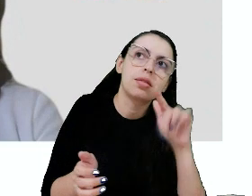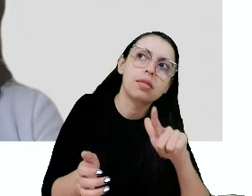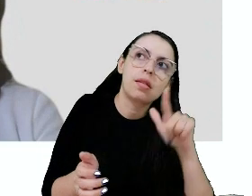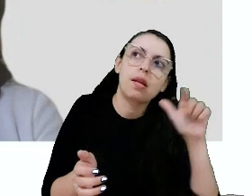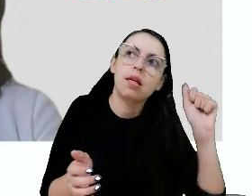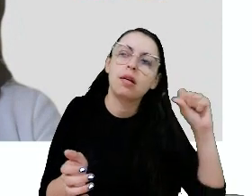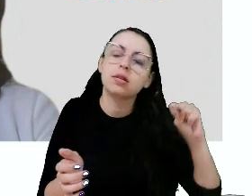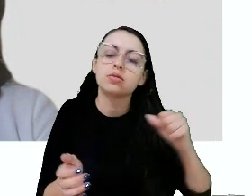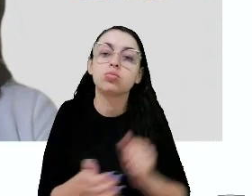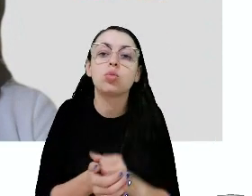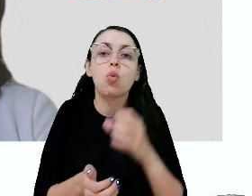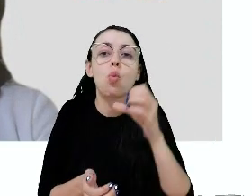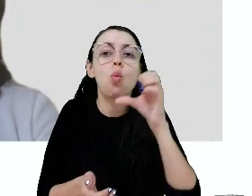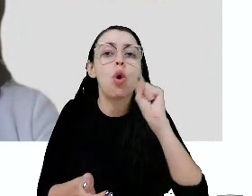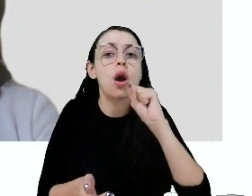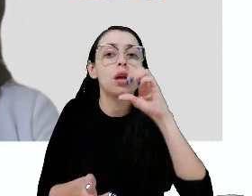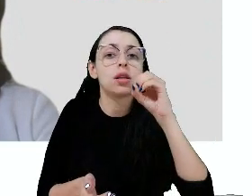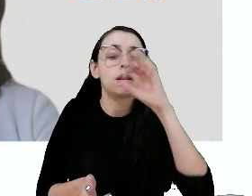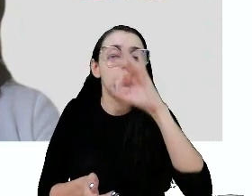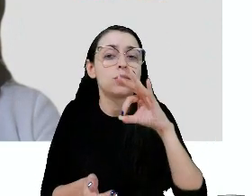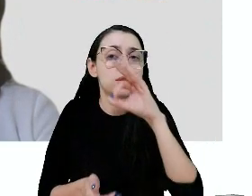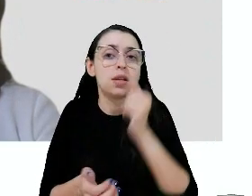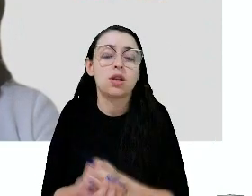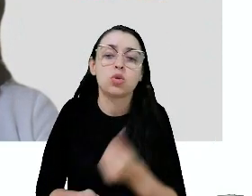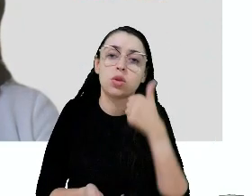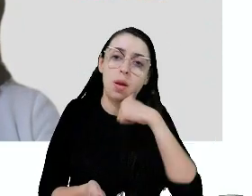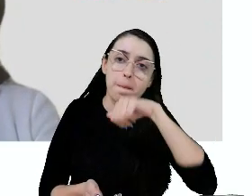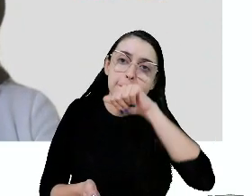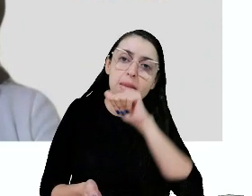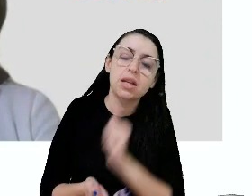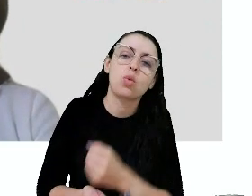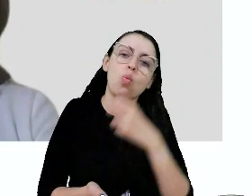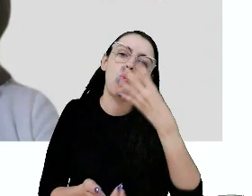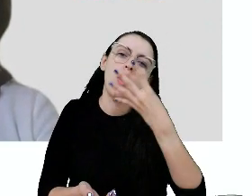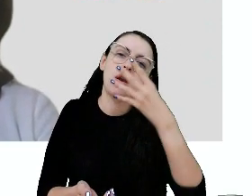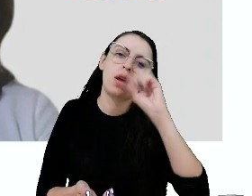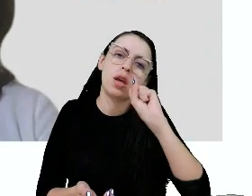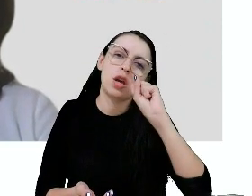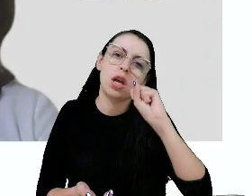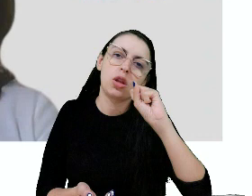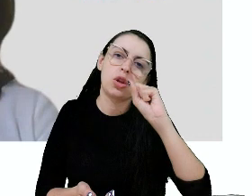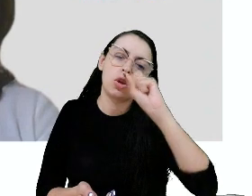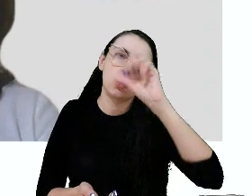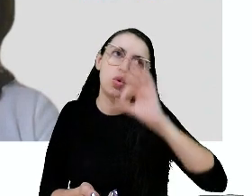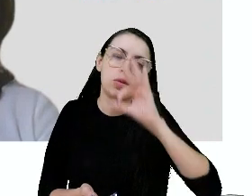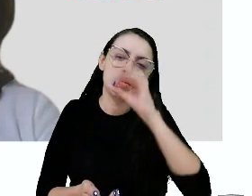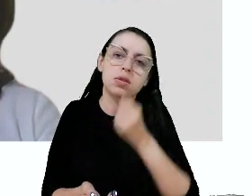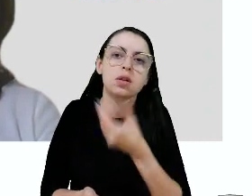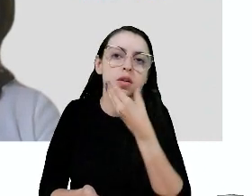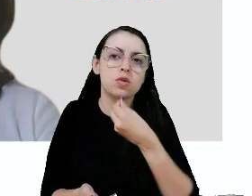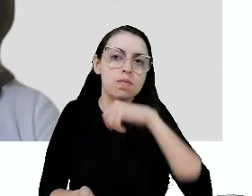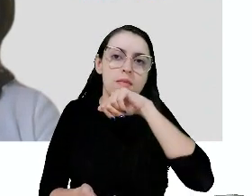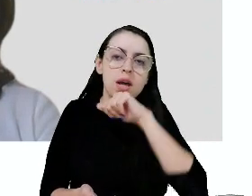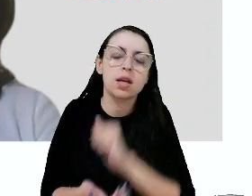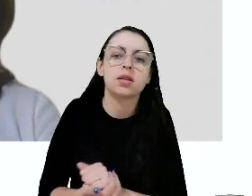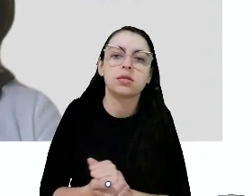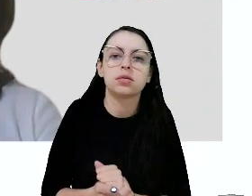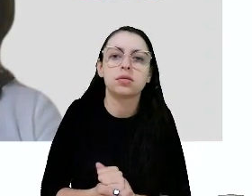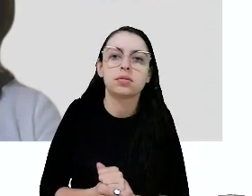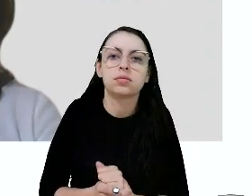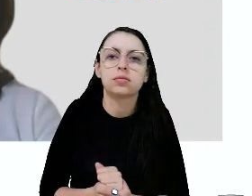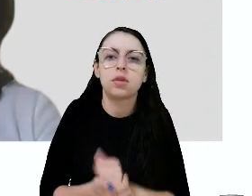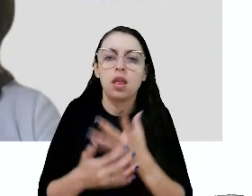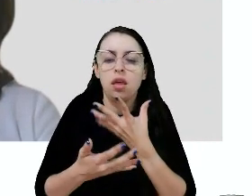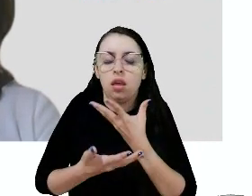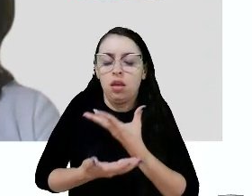Pesquisa, que 80% das mães brasileiras e 48% dos pais brasileiros sentem